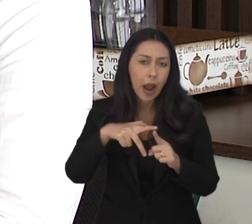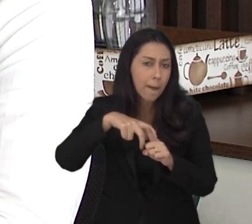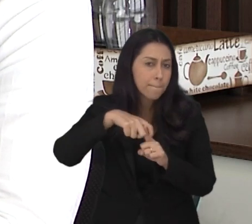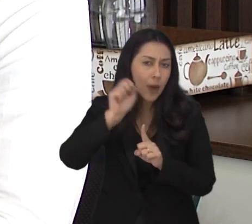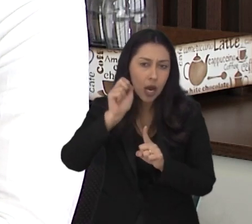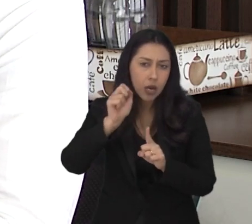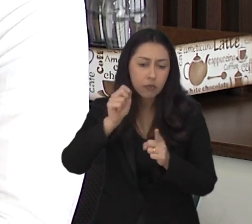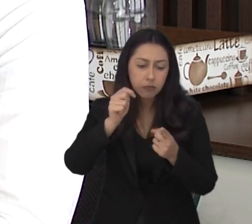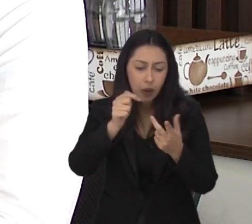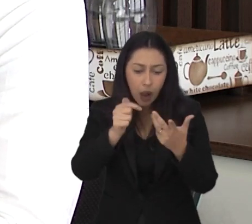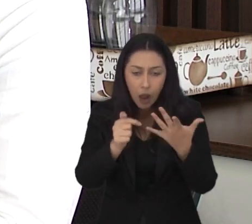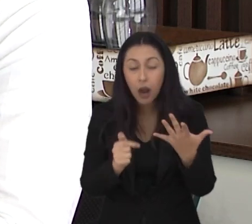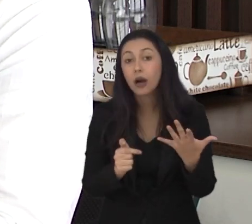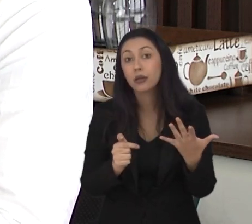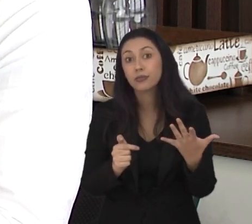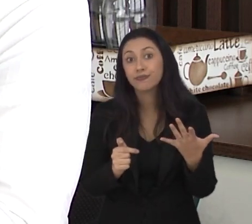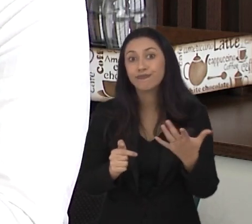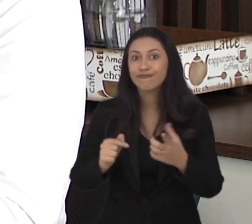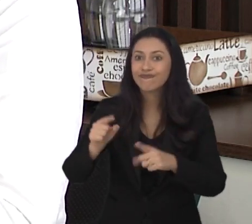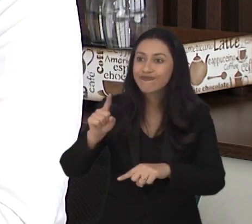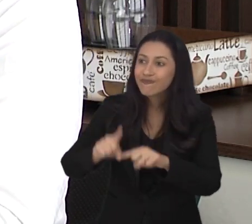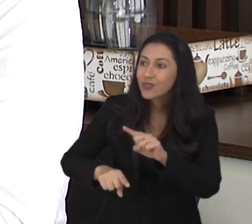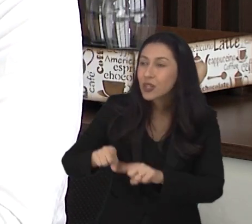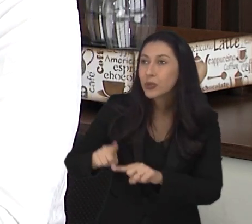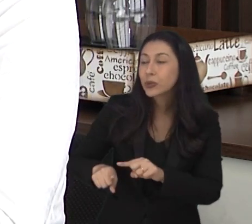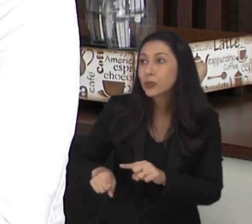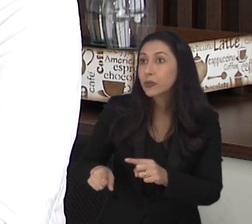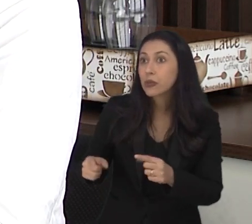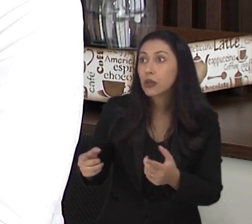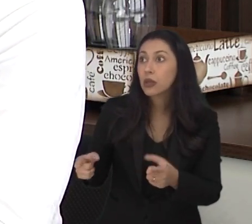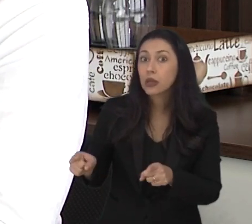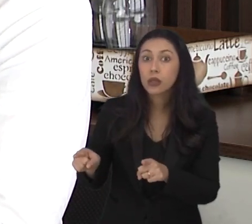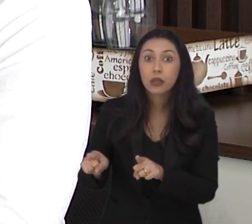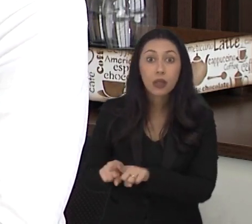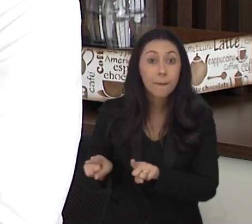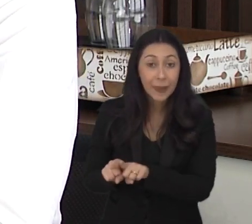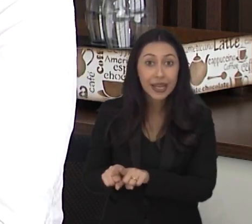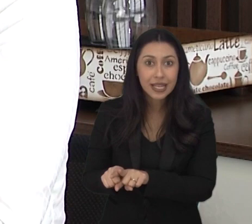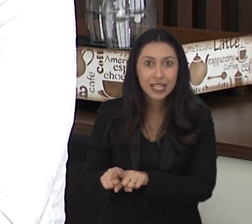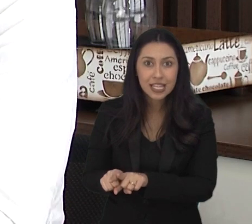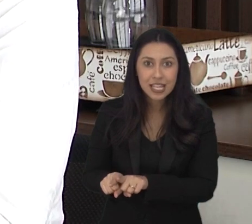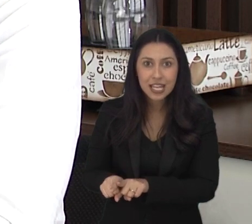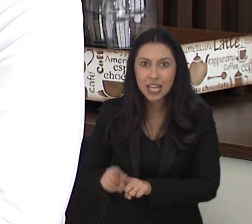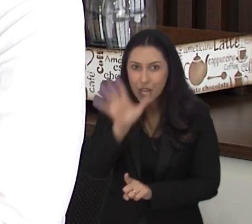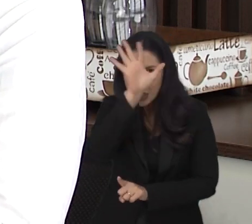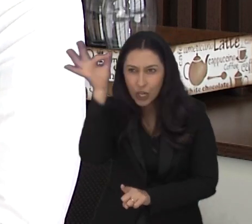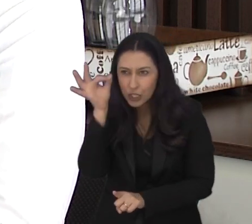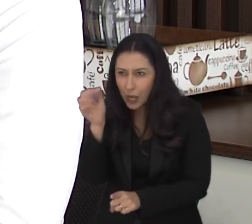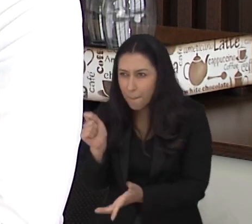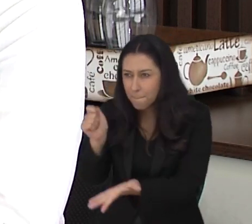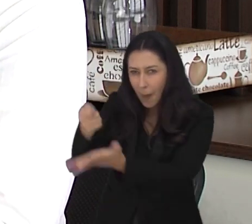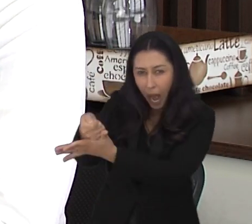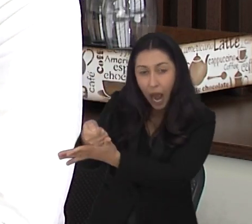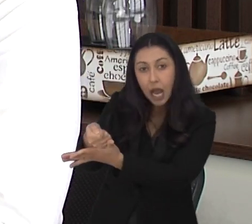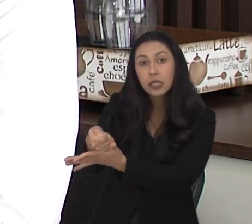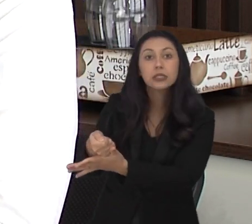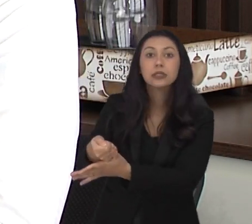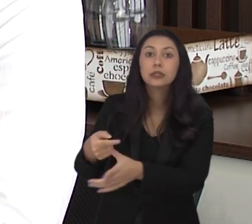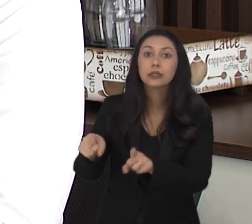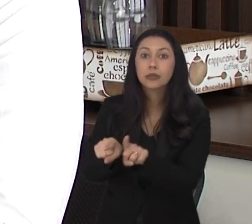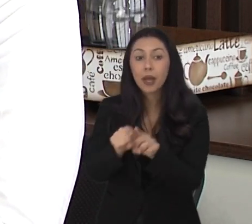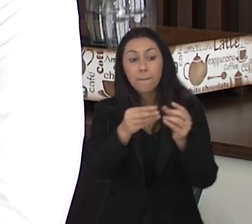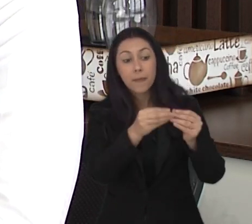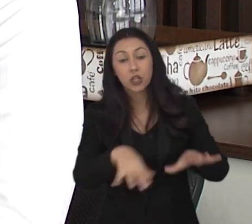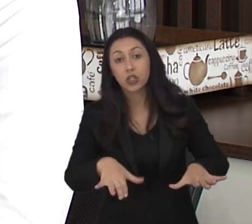refrigerantes e de uma série de produtos que a gente vê como moralmente inaceitáveis, como, por exemplo, até mesmo apostas esportivas, ou como